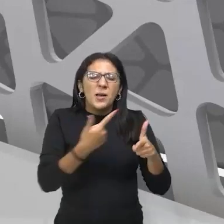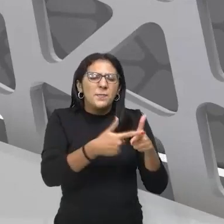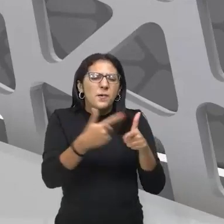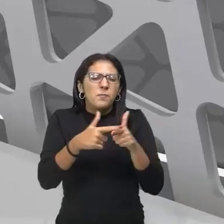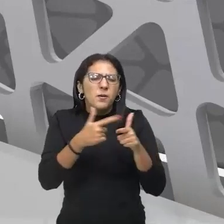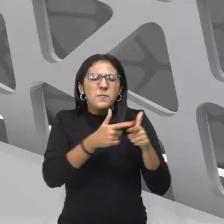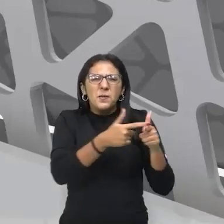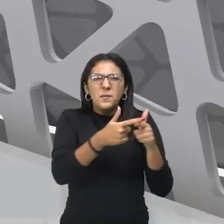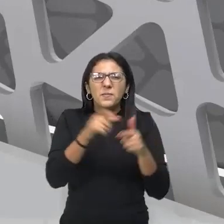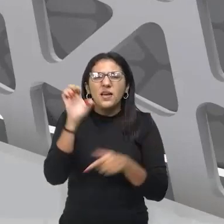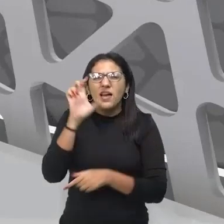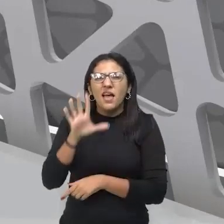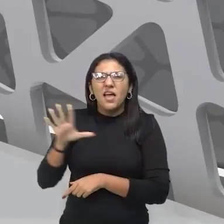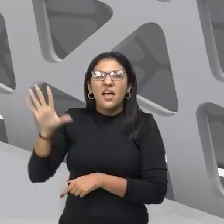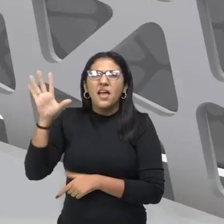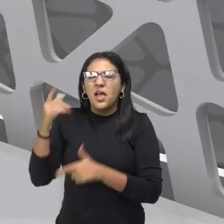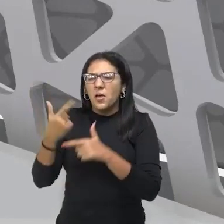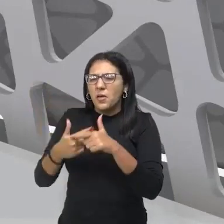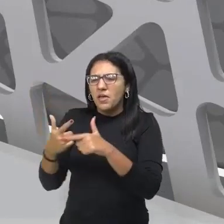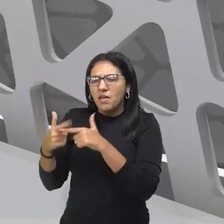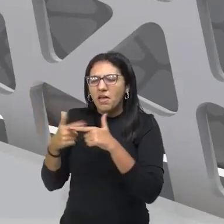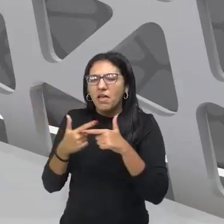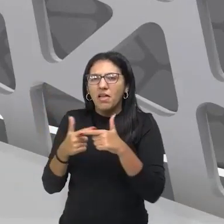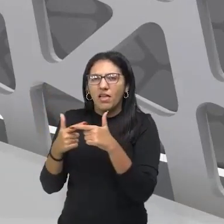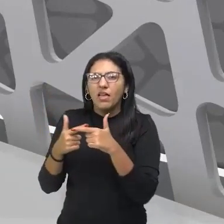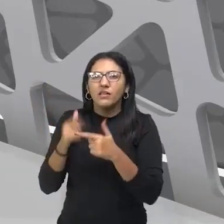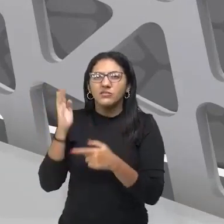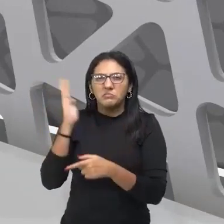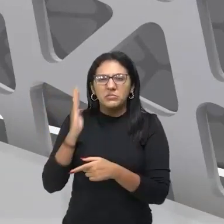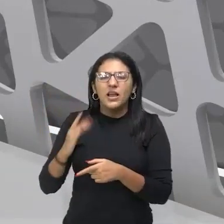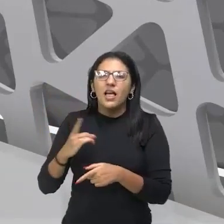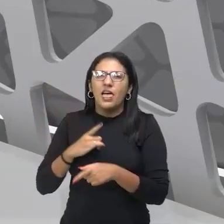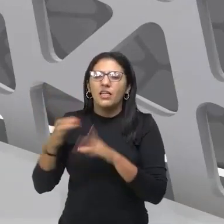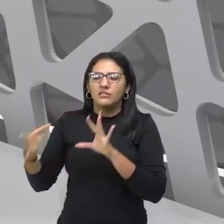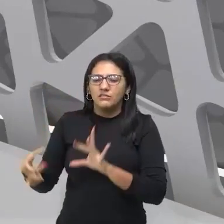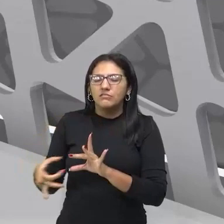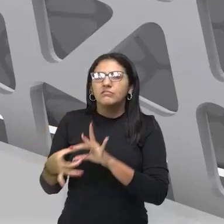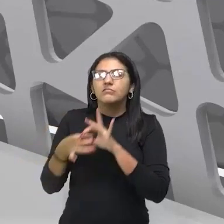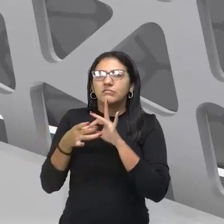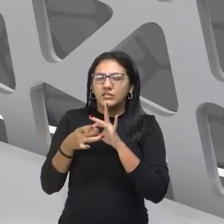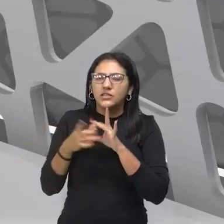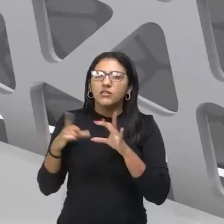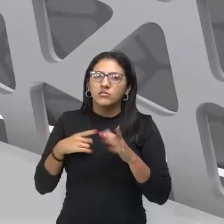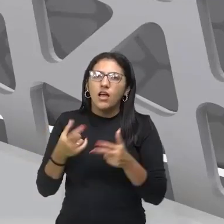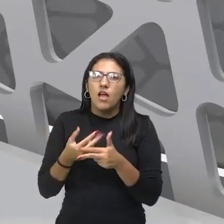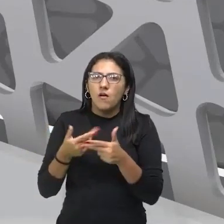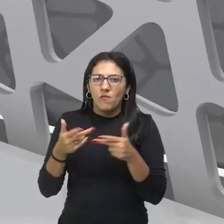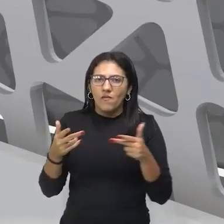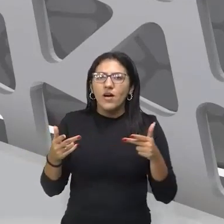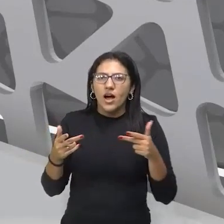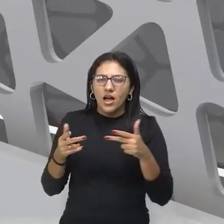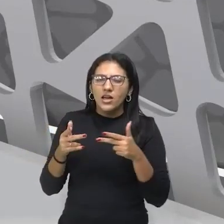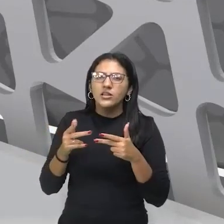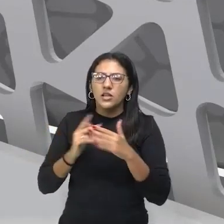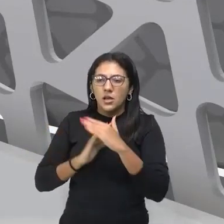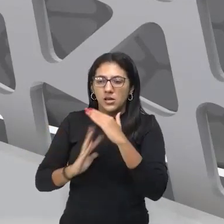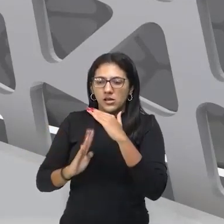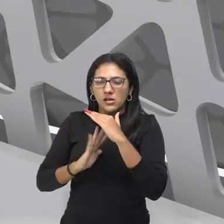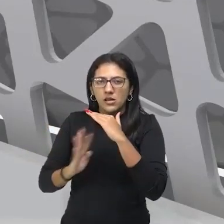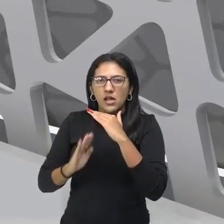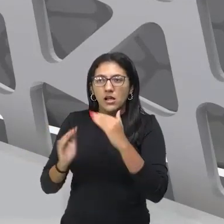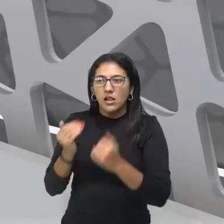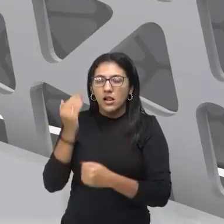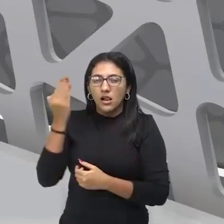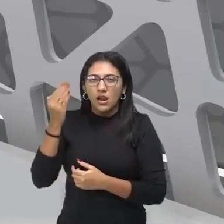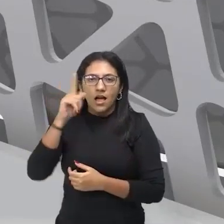ocorreu na Europa do século XX. O Brasil participou, teve inclusive expedições brasileiras até a